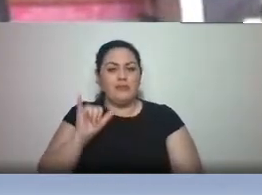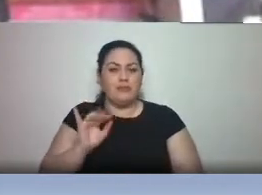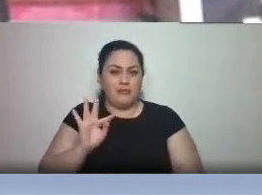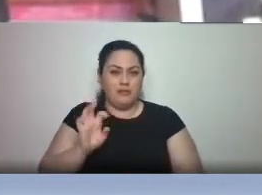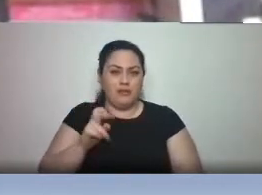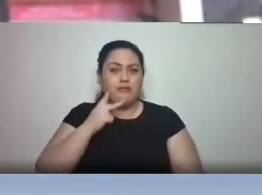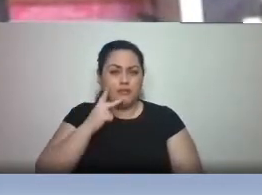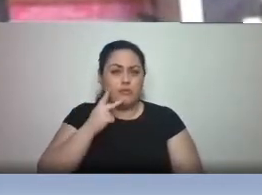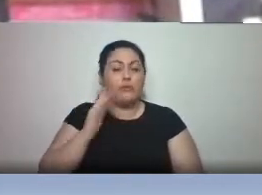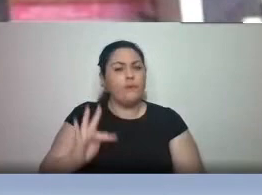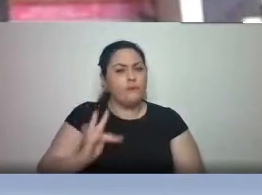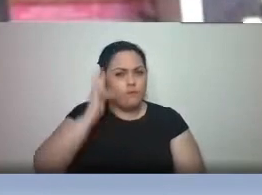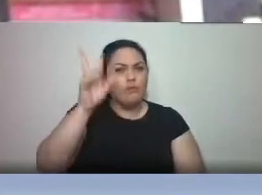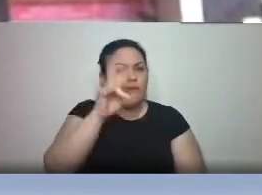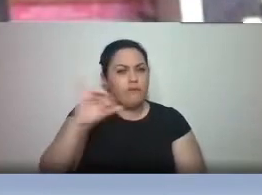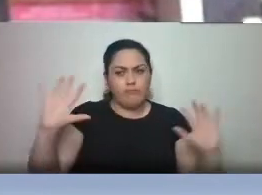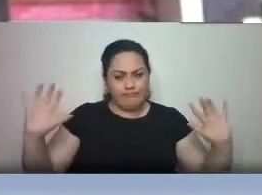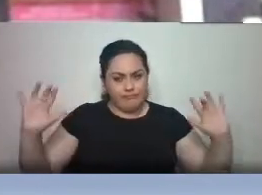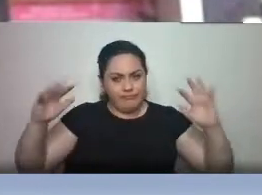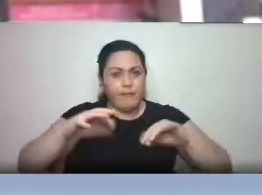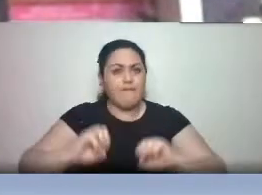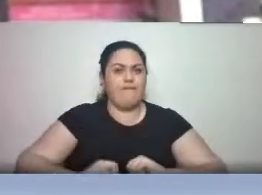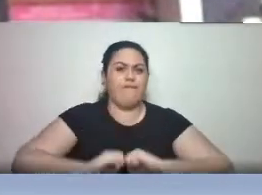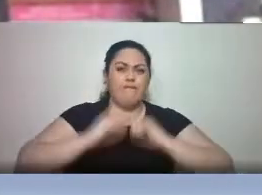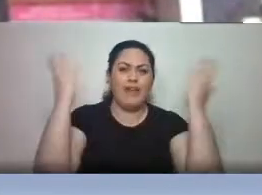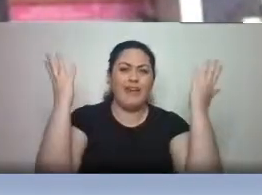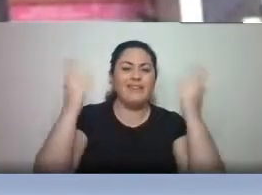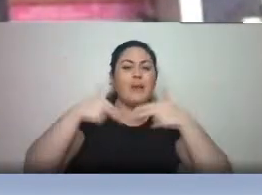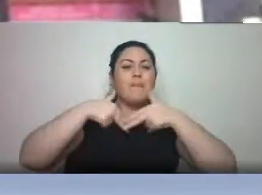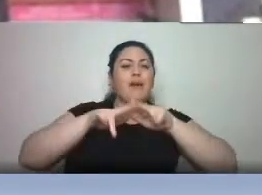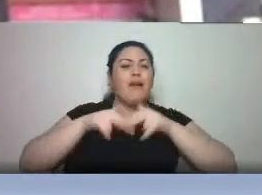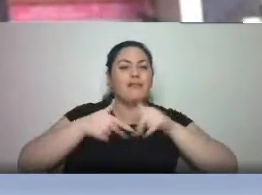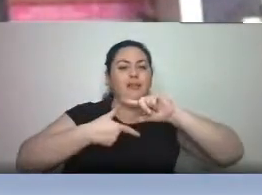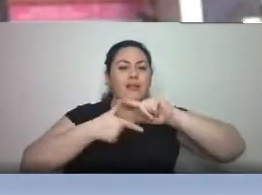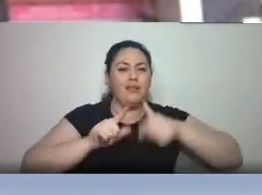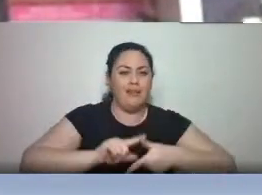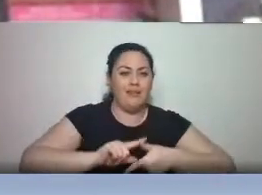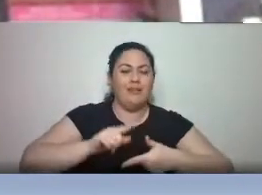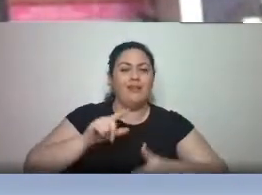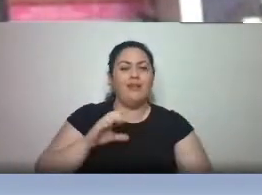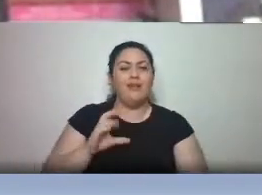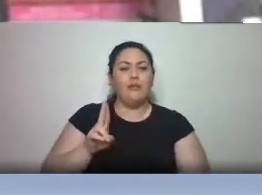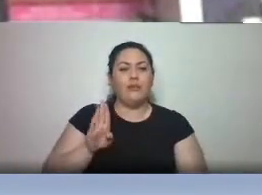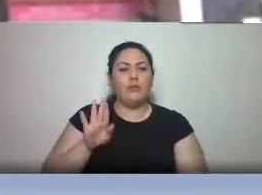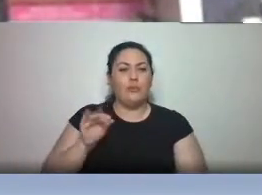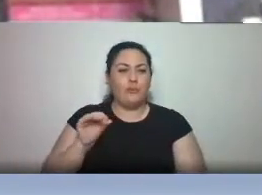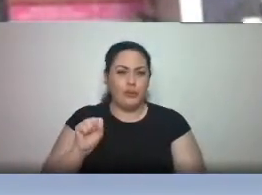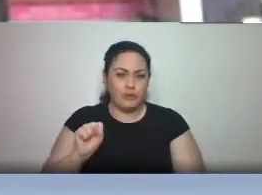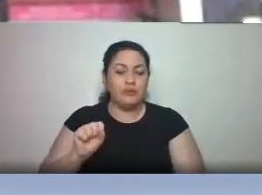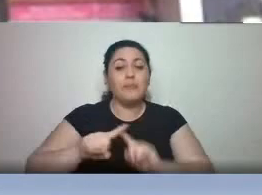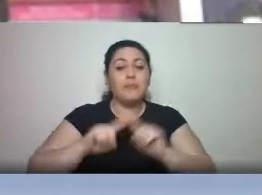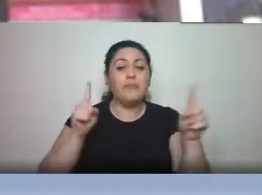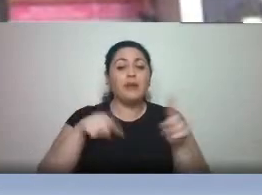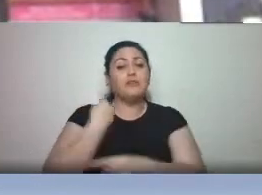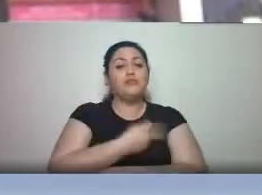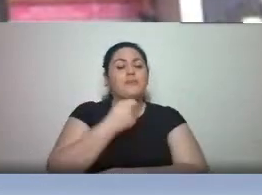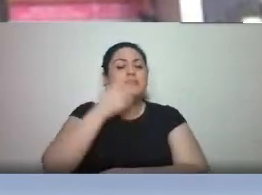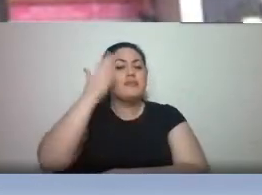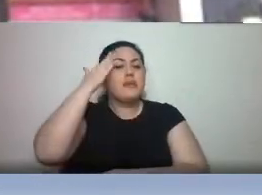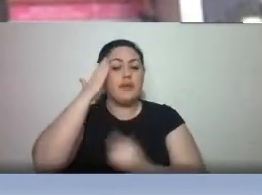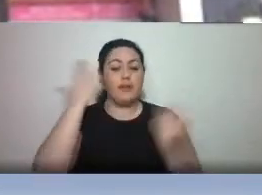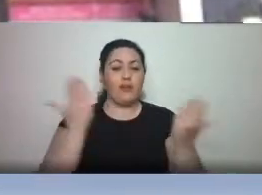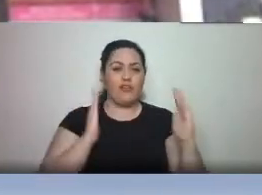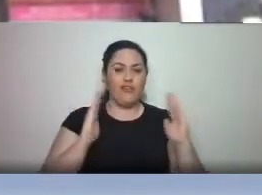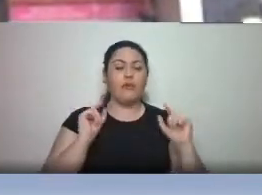lá na Praça dos Cubos e vamos nos abraçar muito. Mas, por enquanto, o que a gente sabe é que a vida é assim, cheia de incertezas, e